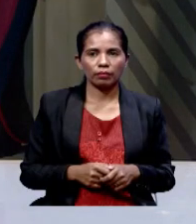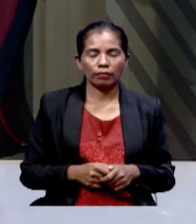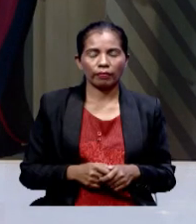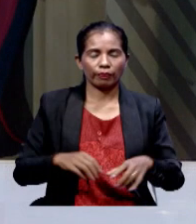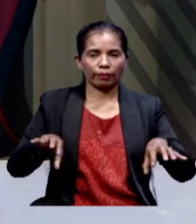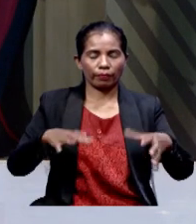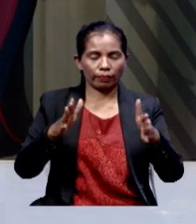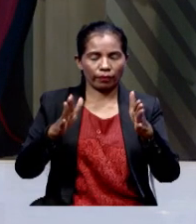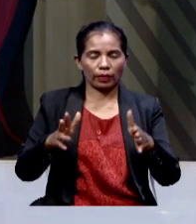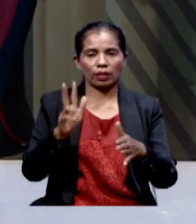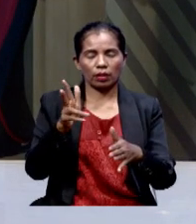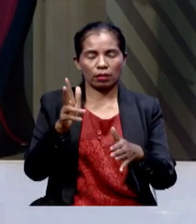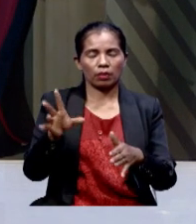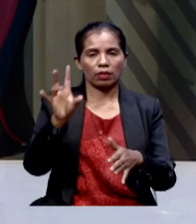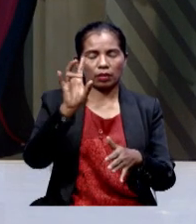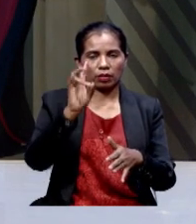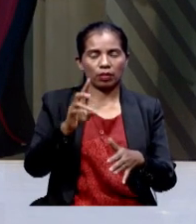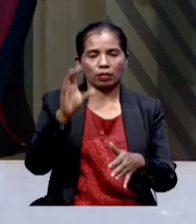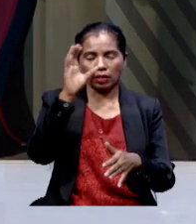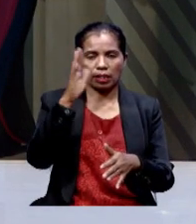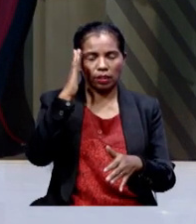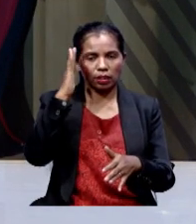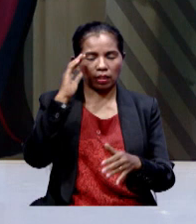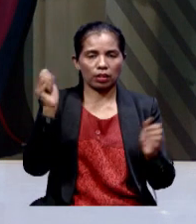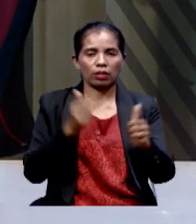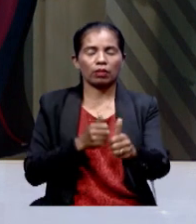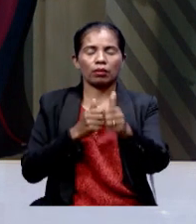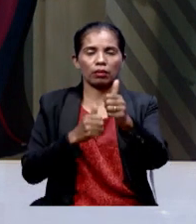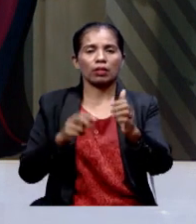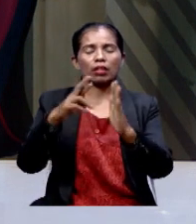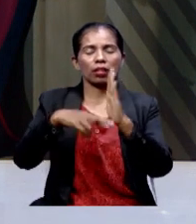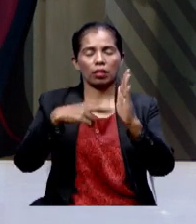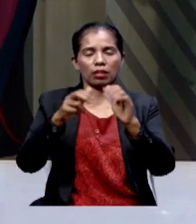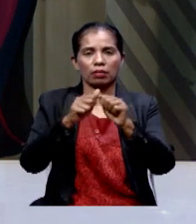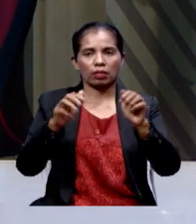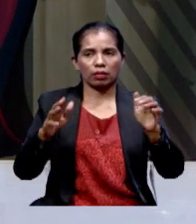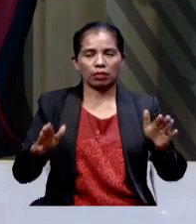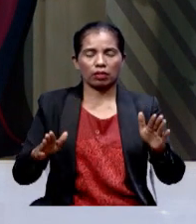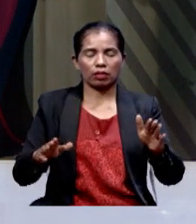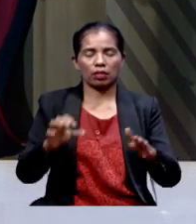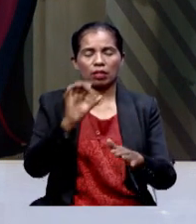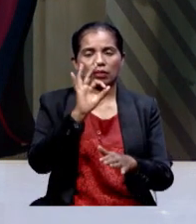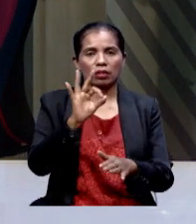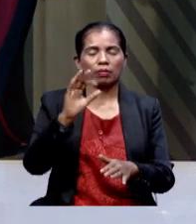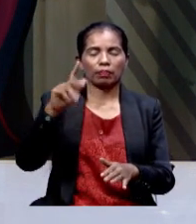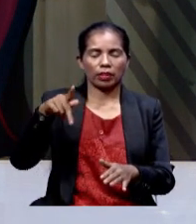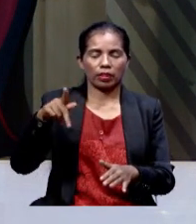Funcionário na Entolo no Lourenço Singualo, identificado, lá cumpre procedimento administrativo função pública.